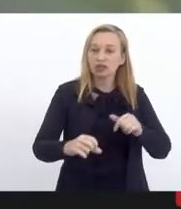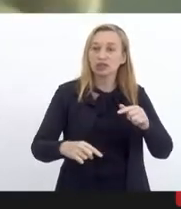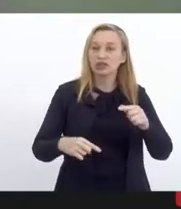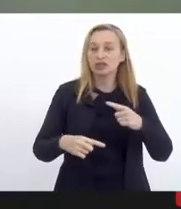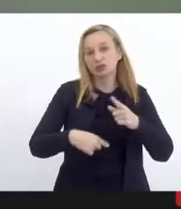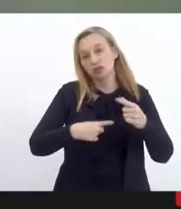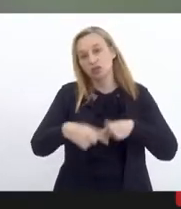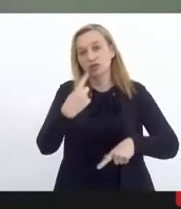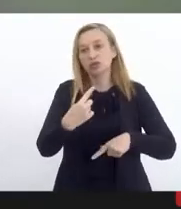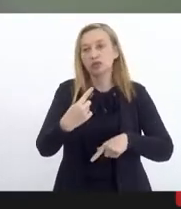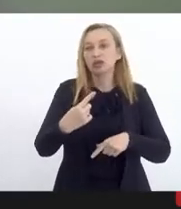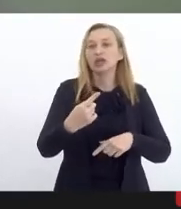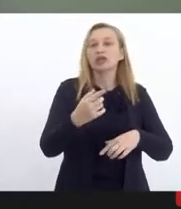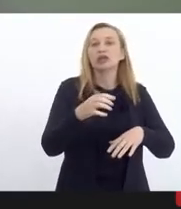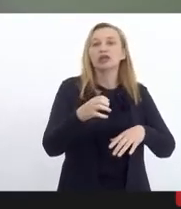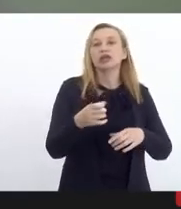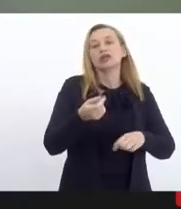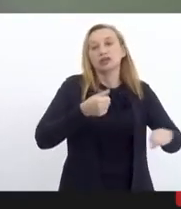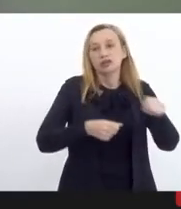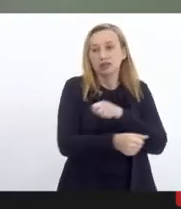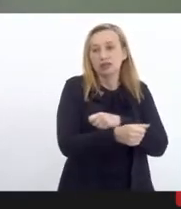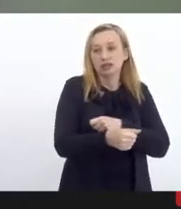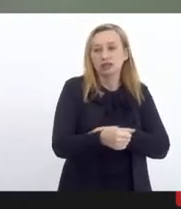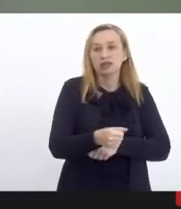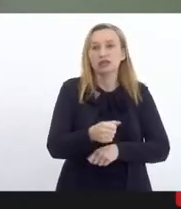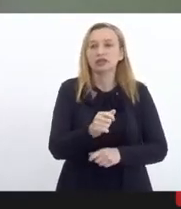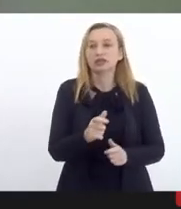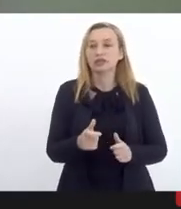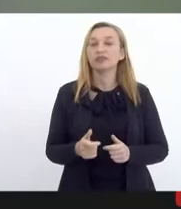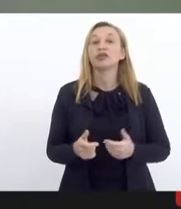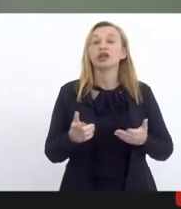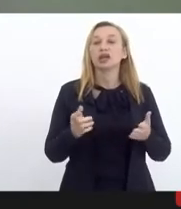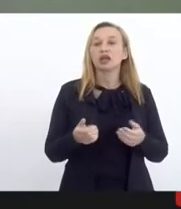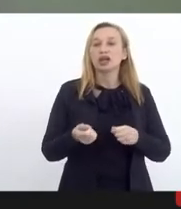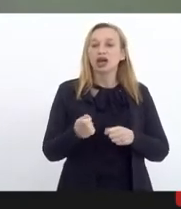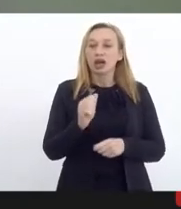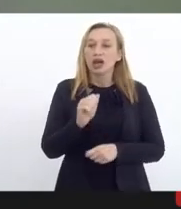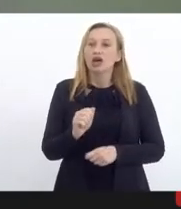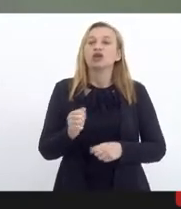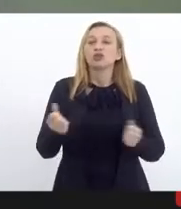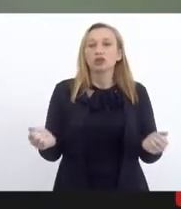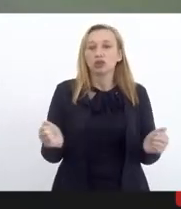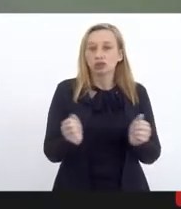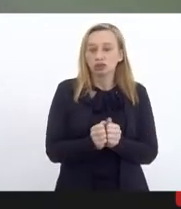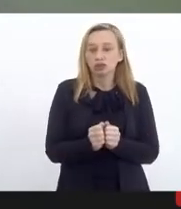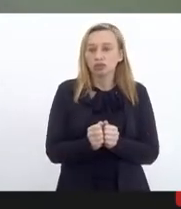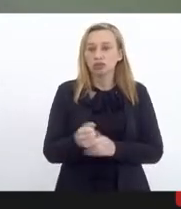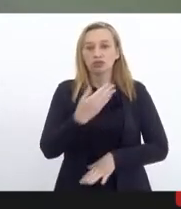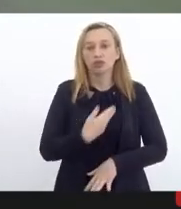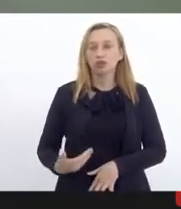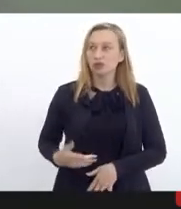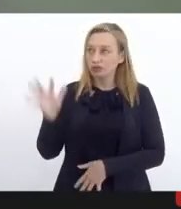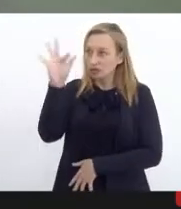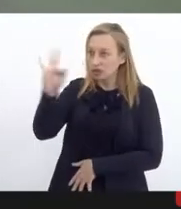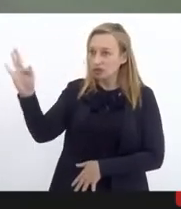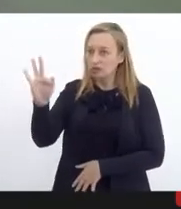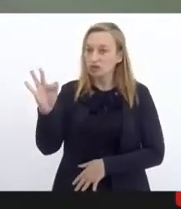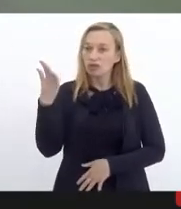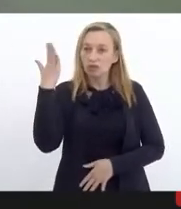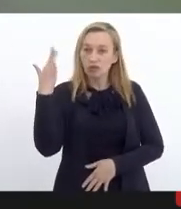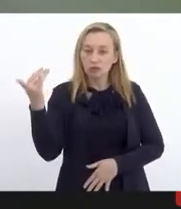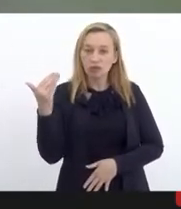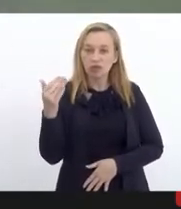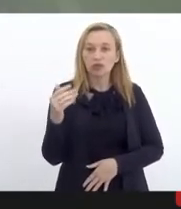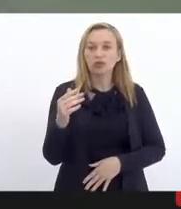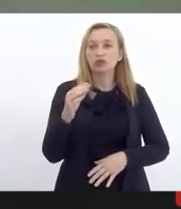agronegócio, iniciando pela cadeia de fertilizantes. Então, contem com a Embrapa, contem com o governo federal para o sucesso do Fundo